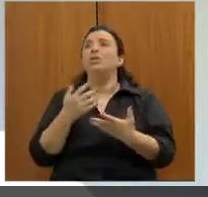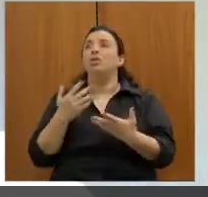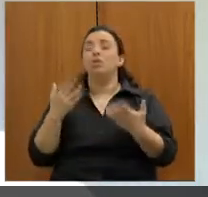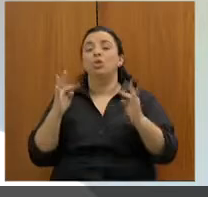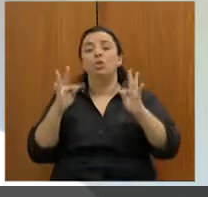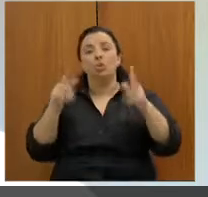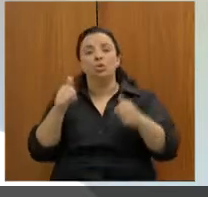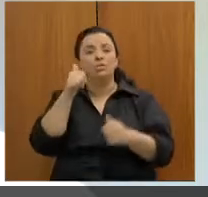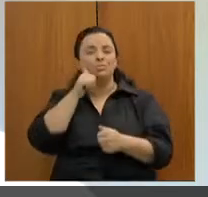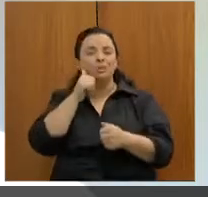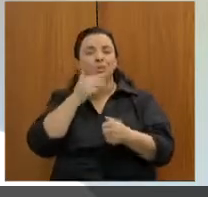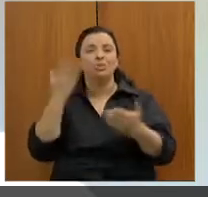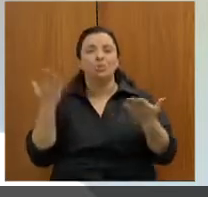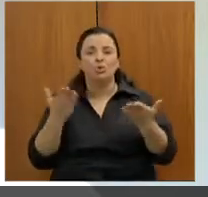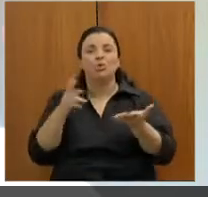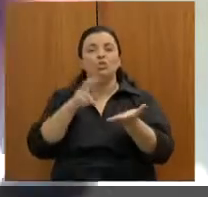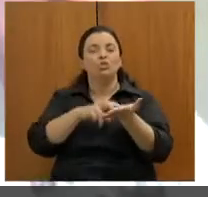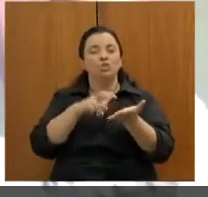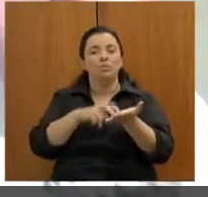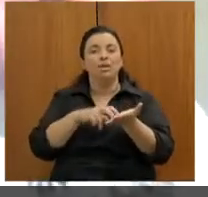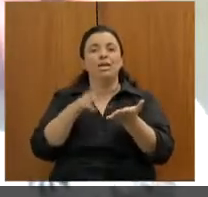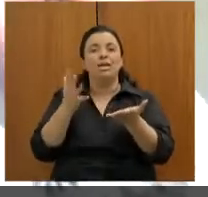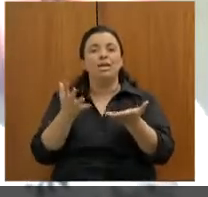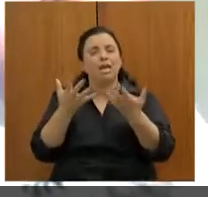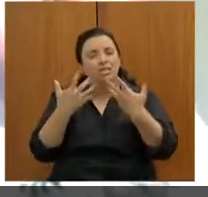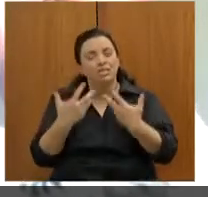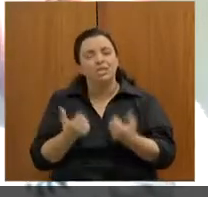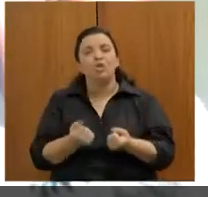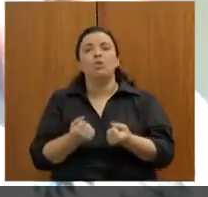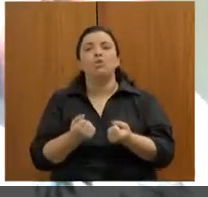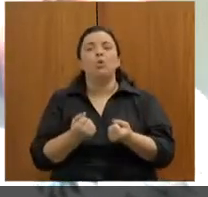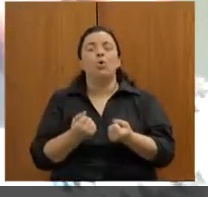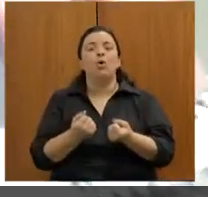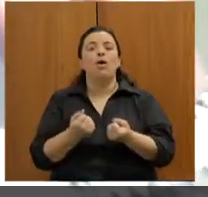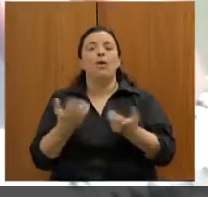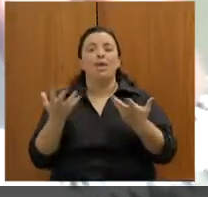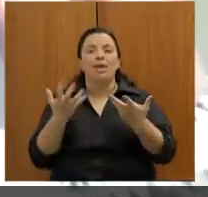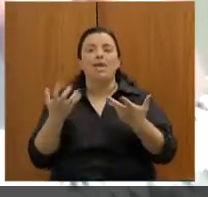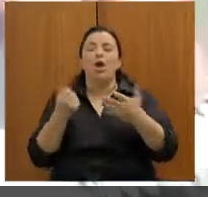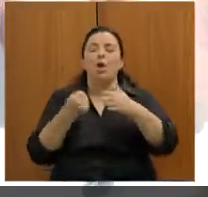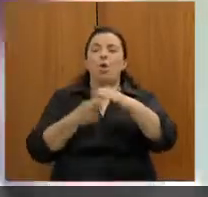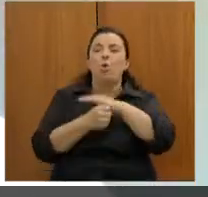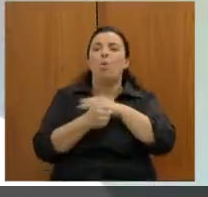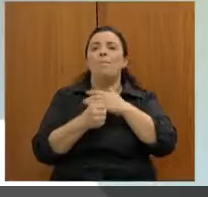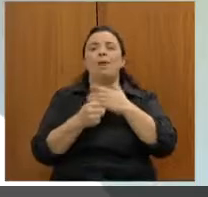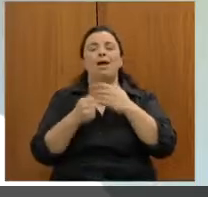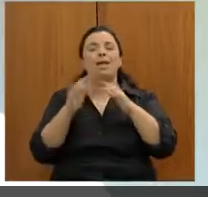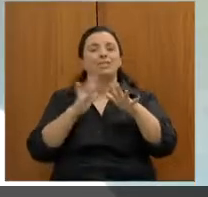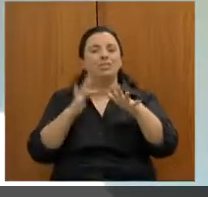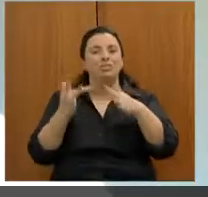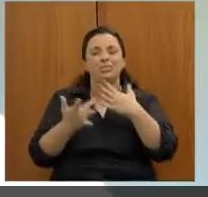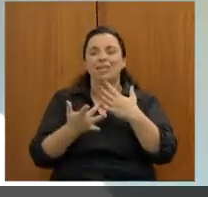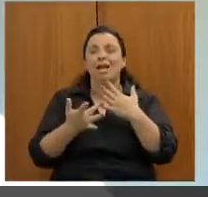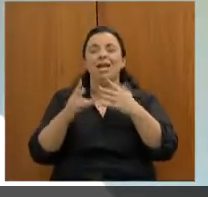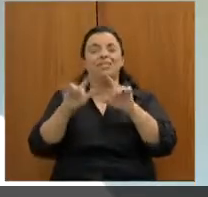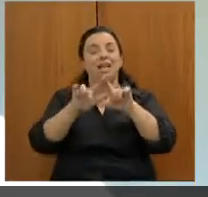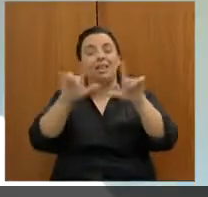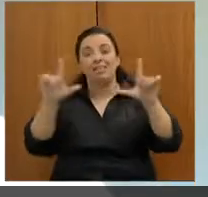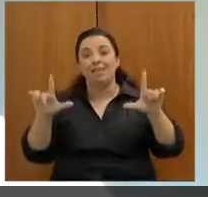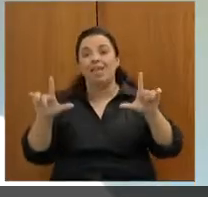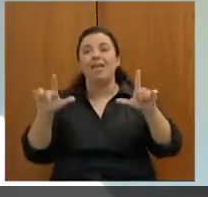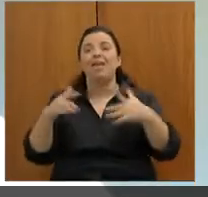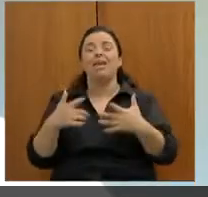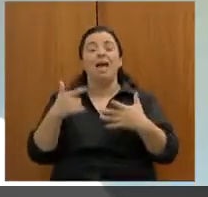estão difícil na construir com a gente é ocupar às vezes sociais a tela a Assembleia Legislativa